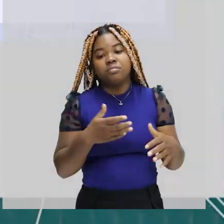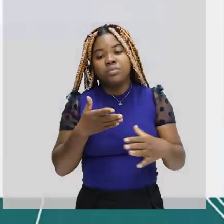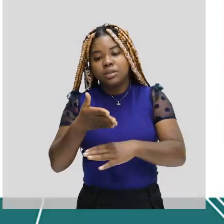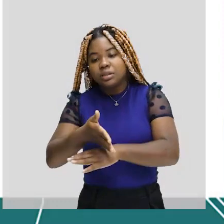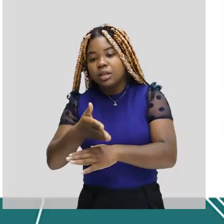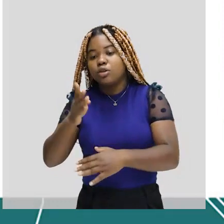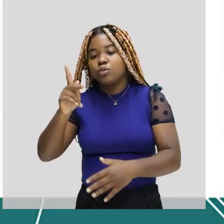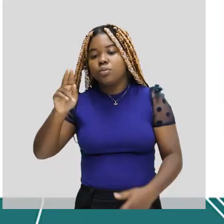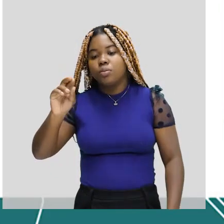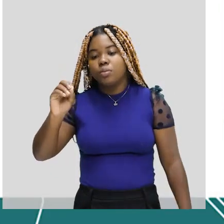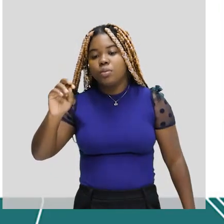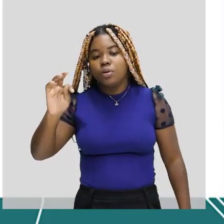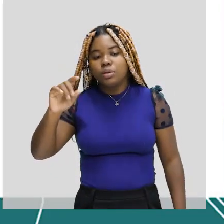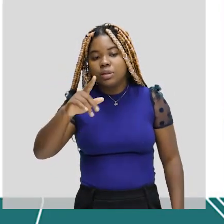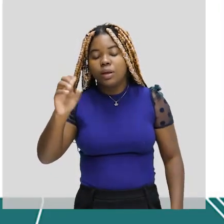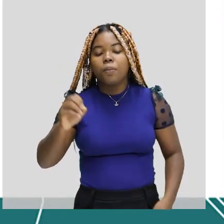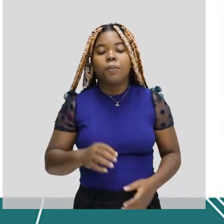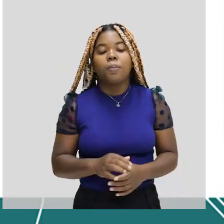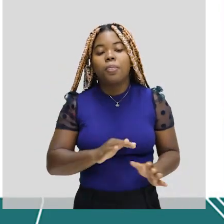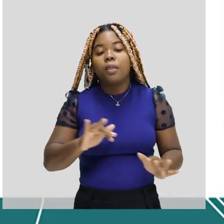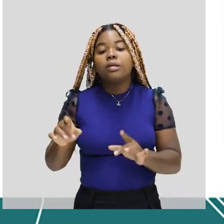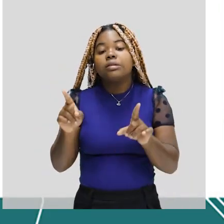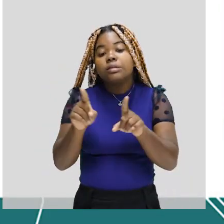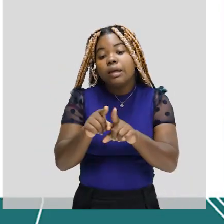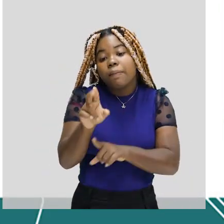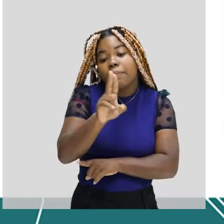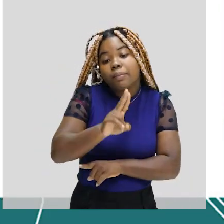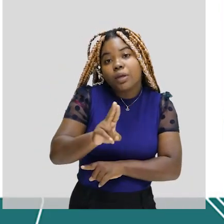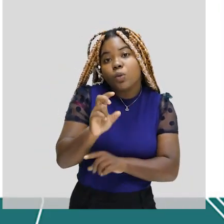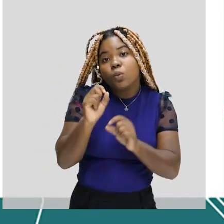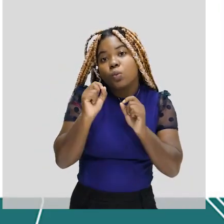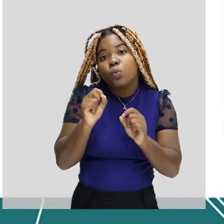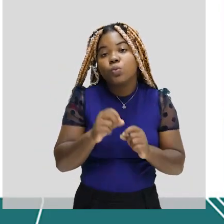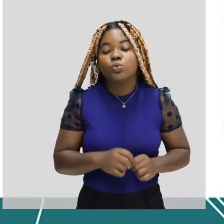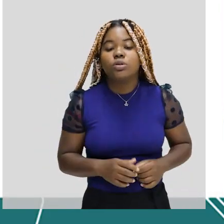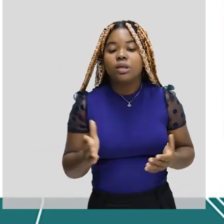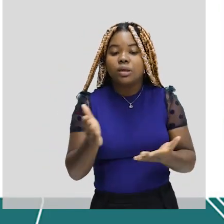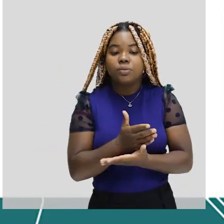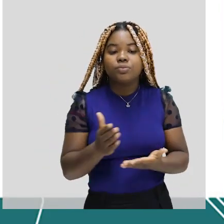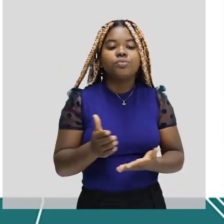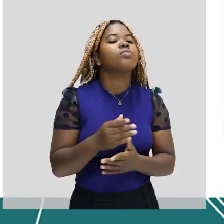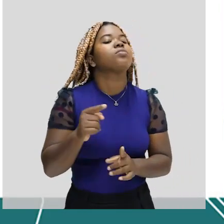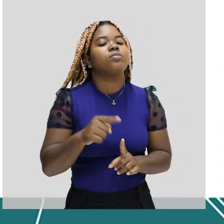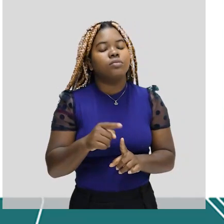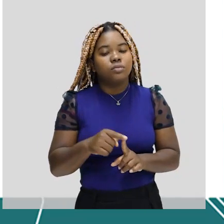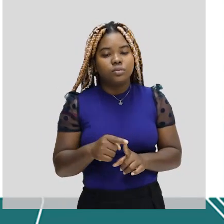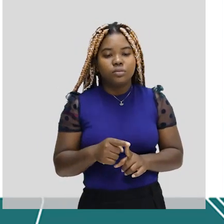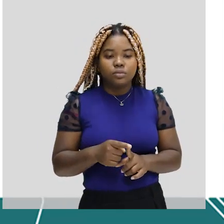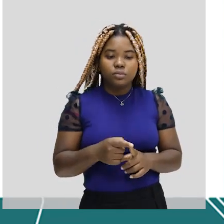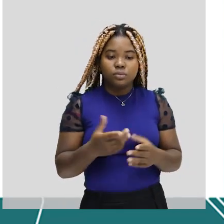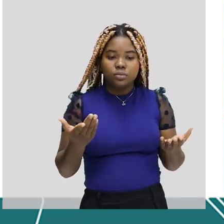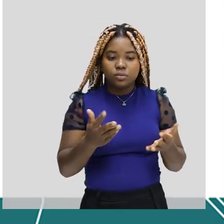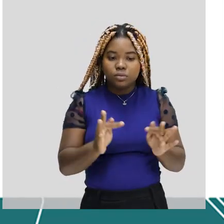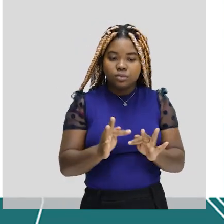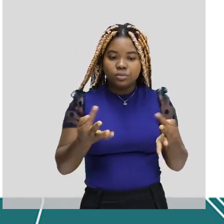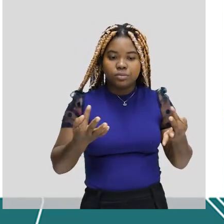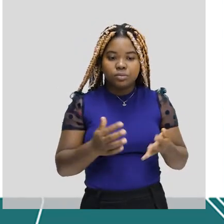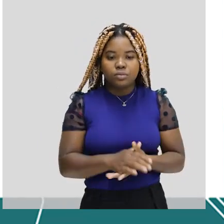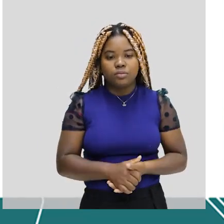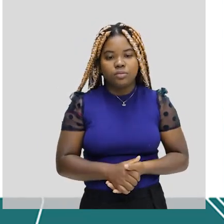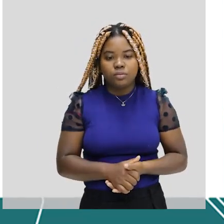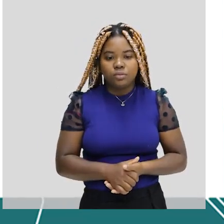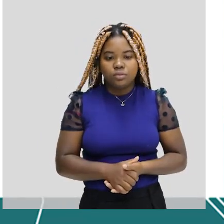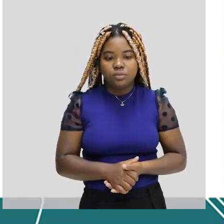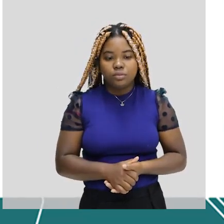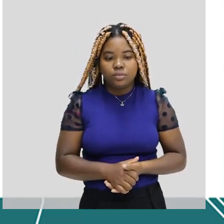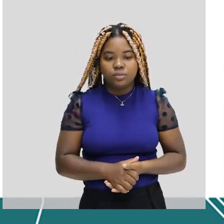para oferecer instruções. Também se usa em algumas circunstâncias o presente simples para falar de uma